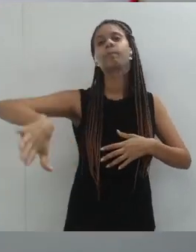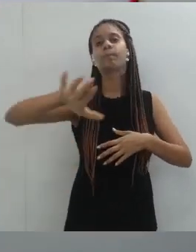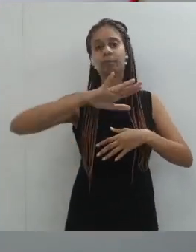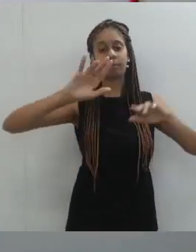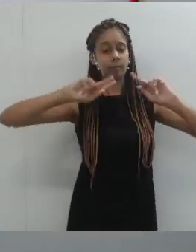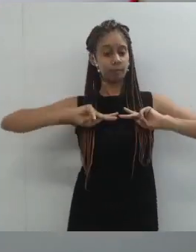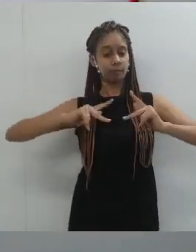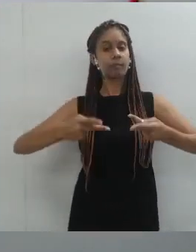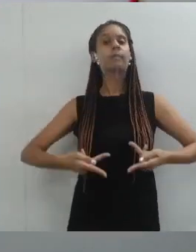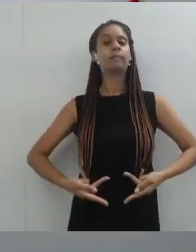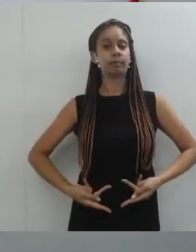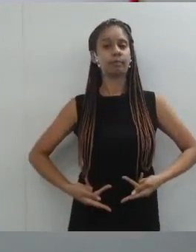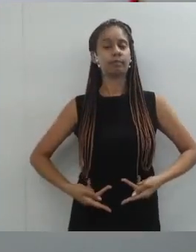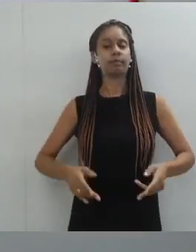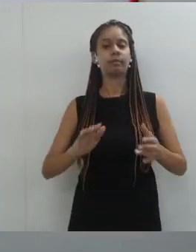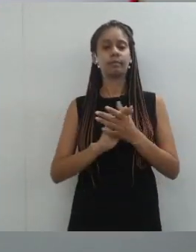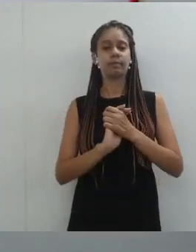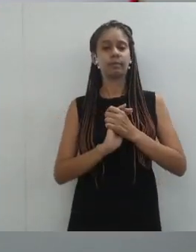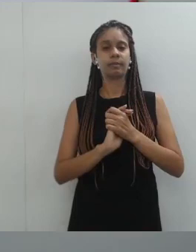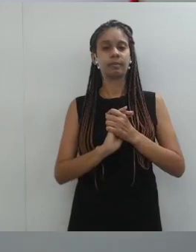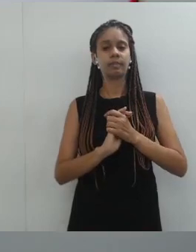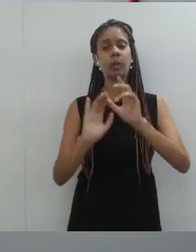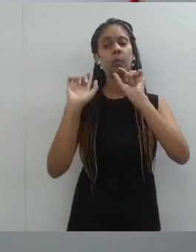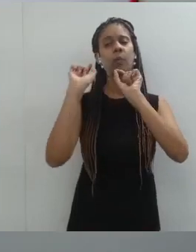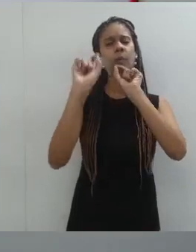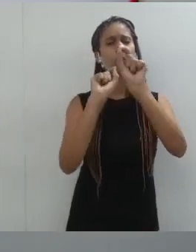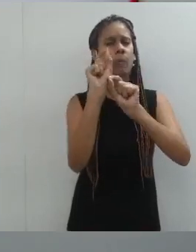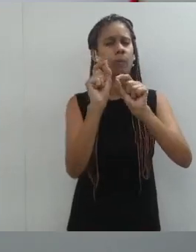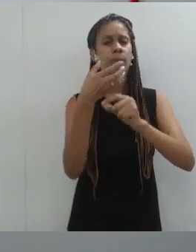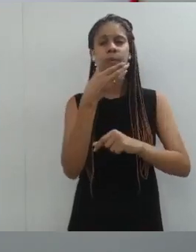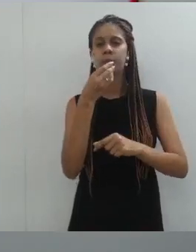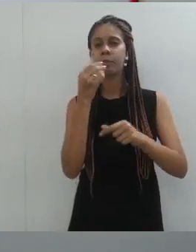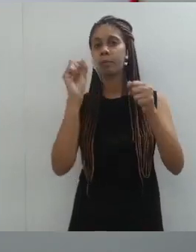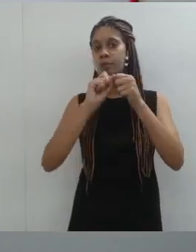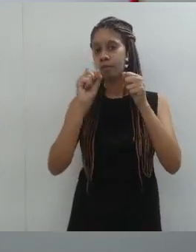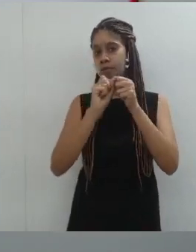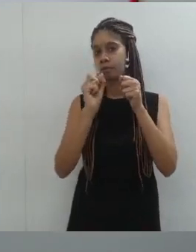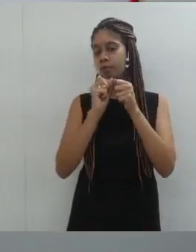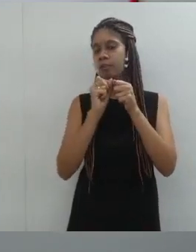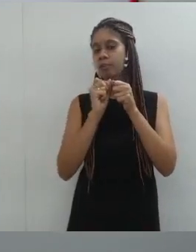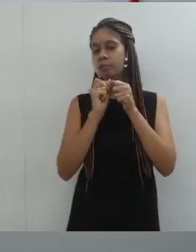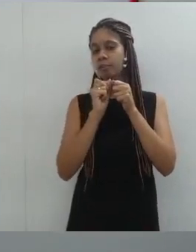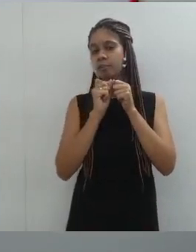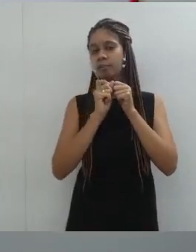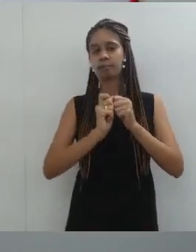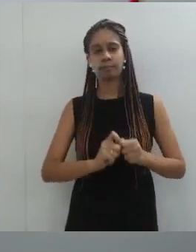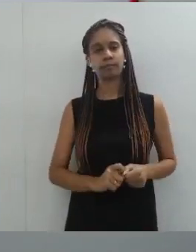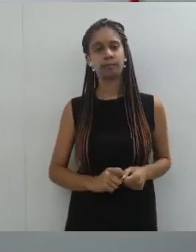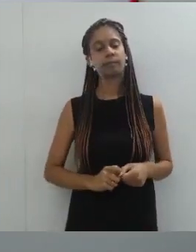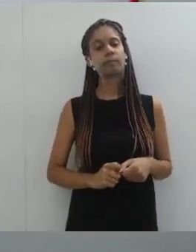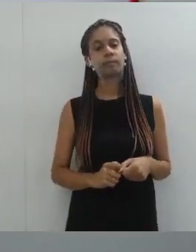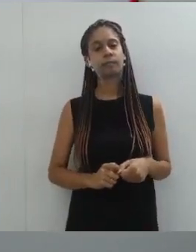Mais precisamente, a ação humana, que se constitui nos